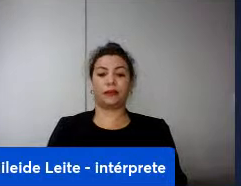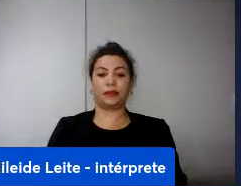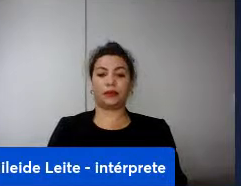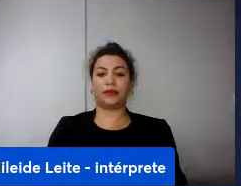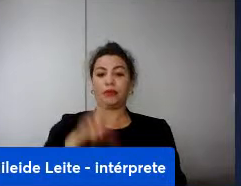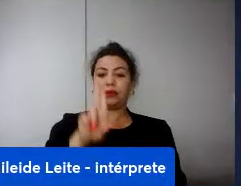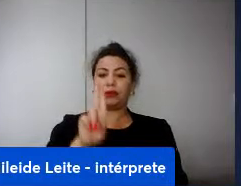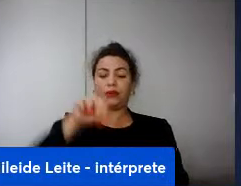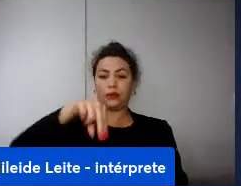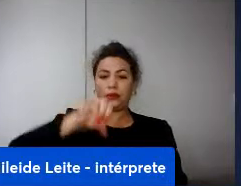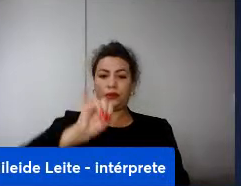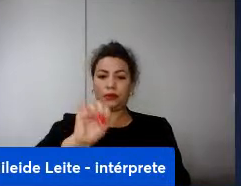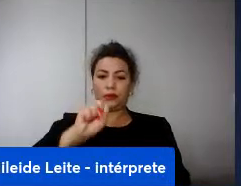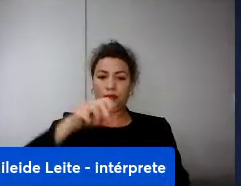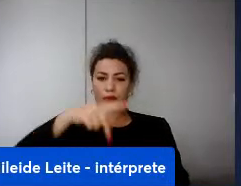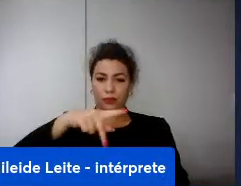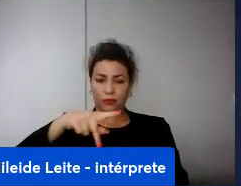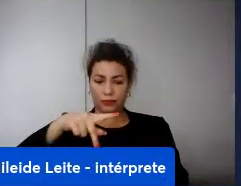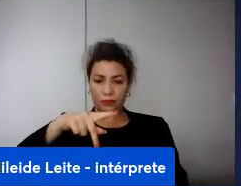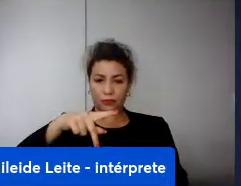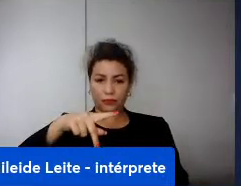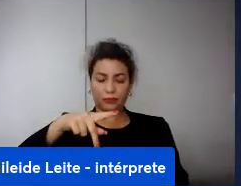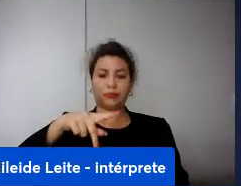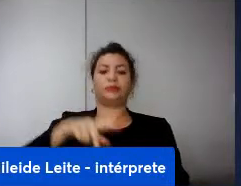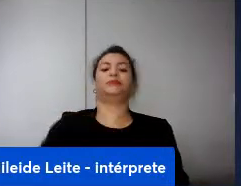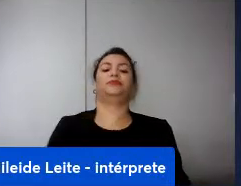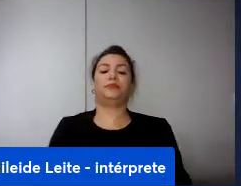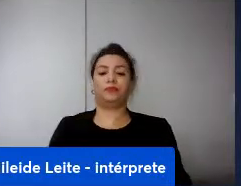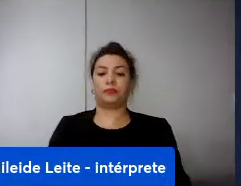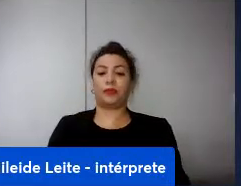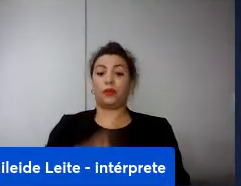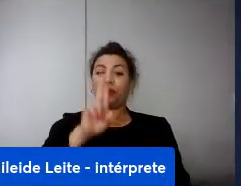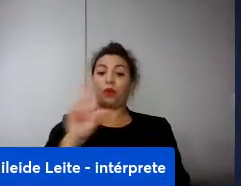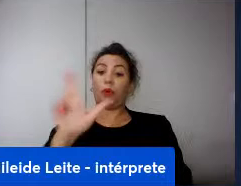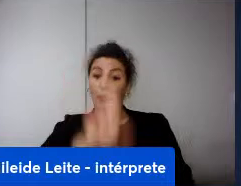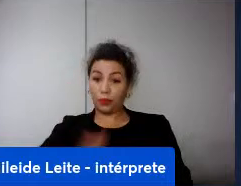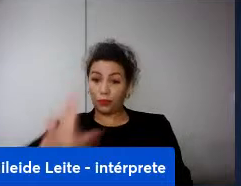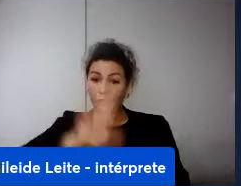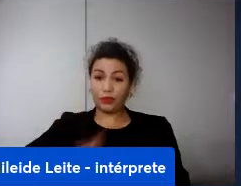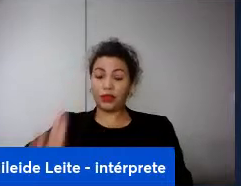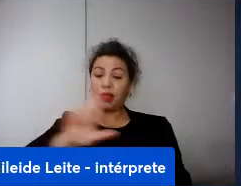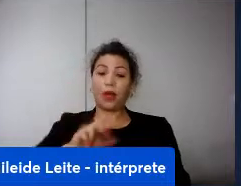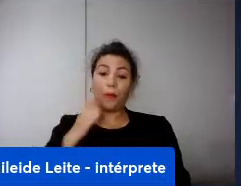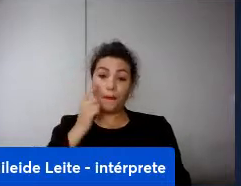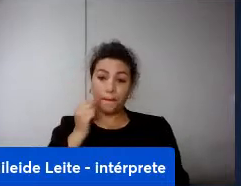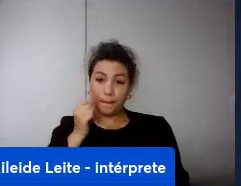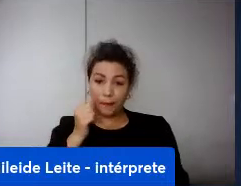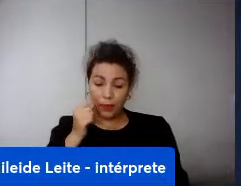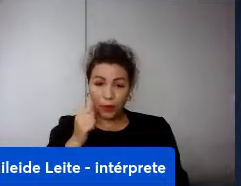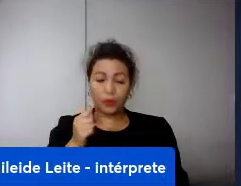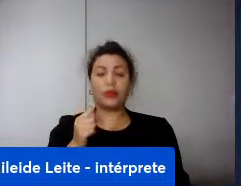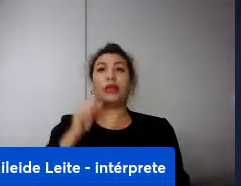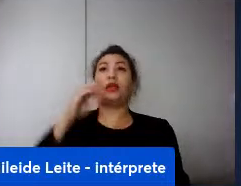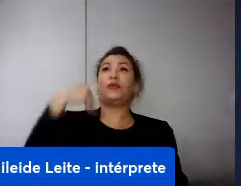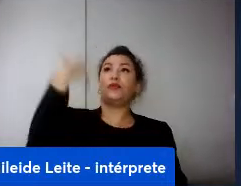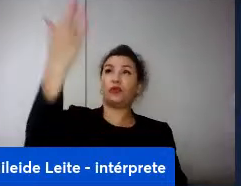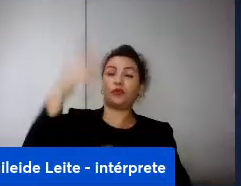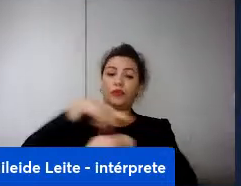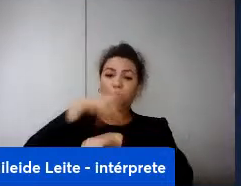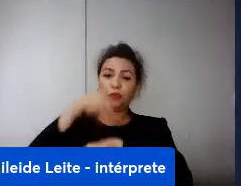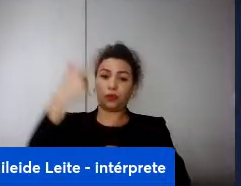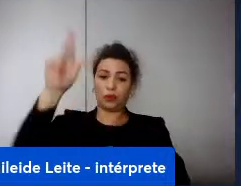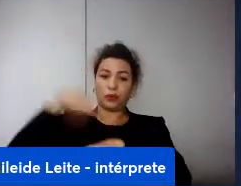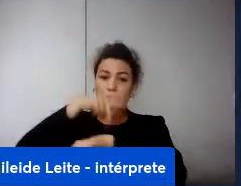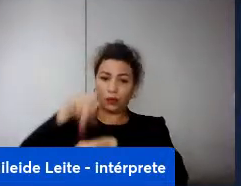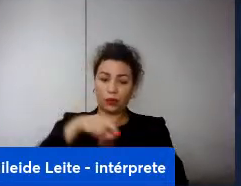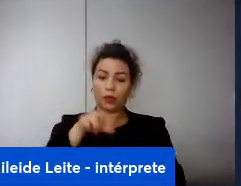UNISC Santa Cruz do Sul, UFAL em Maceió e do exterior, Universidade do